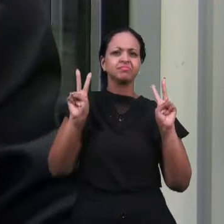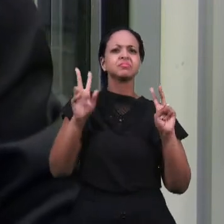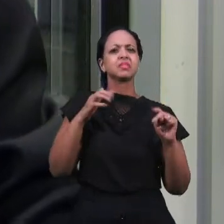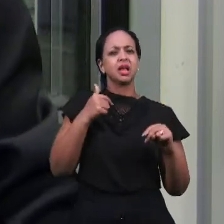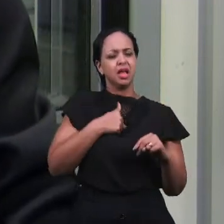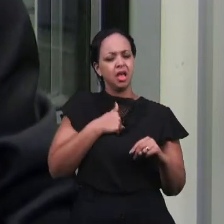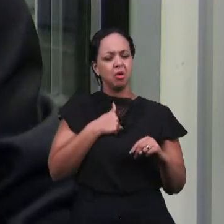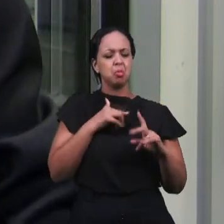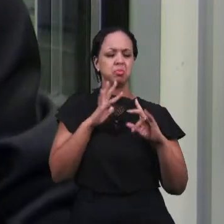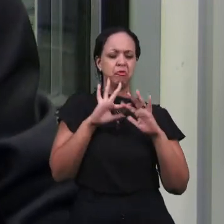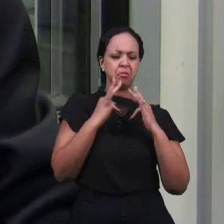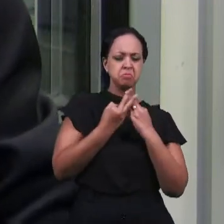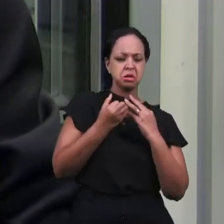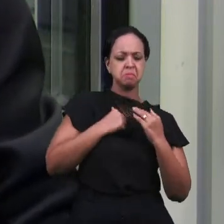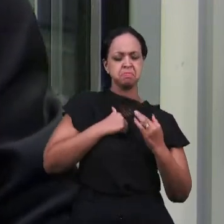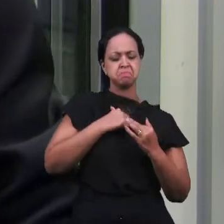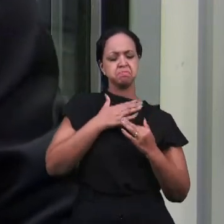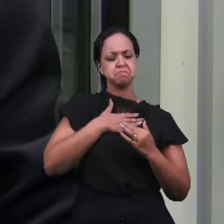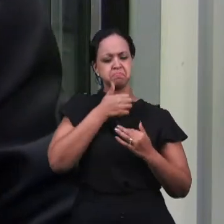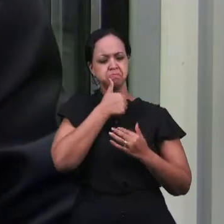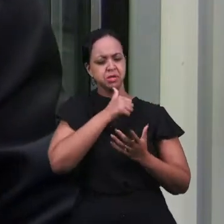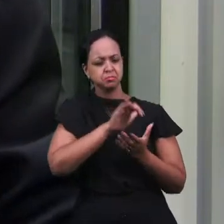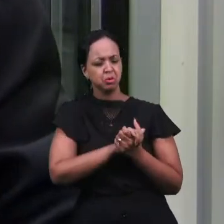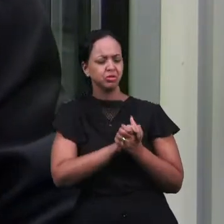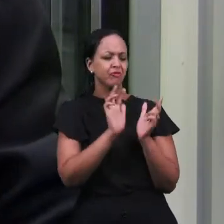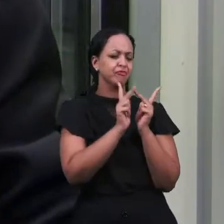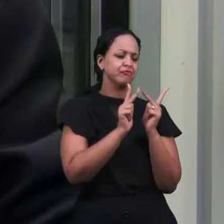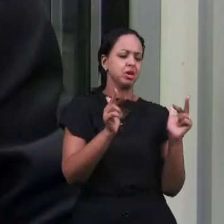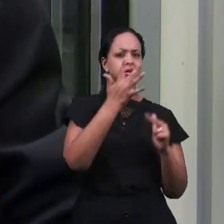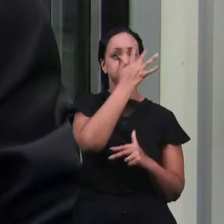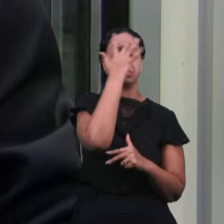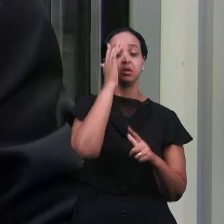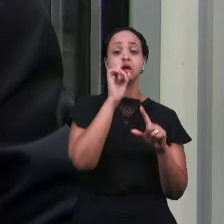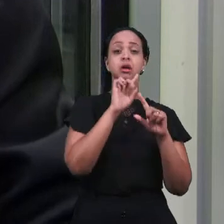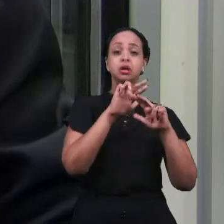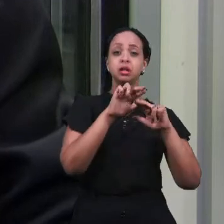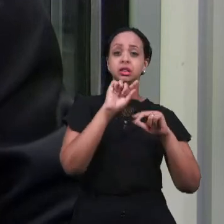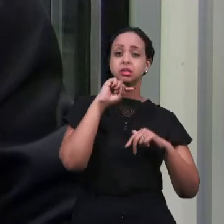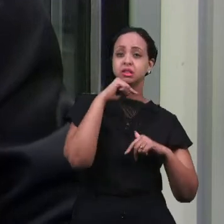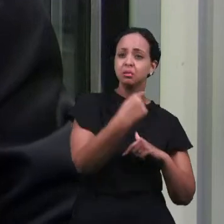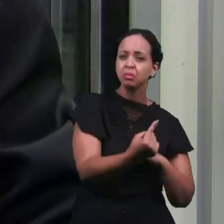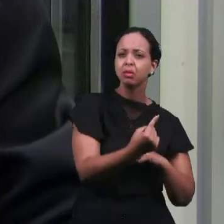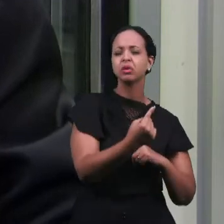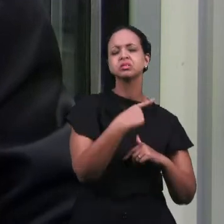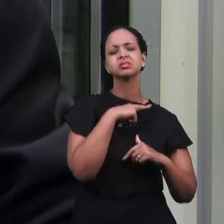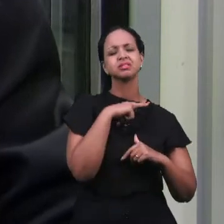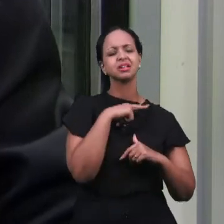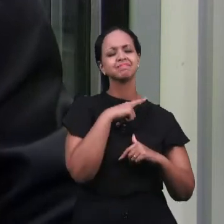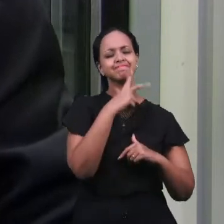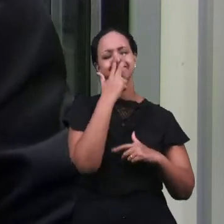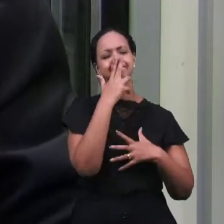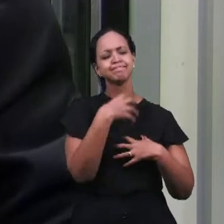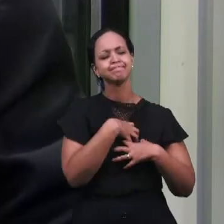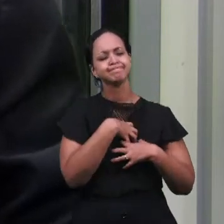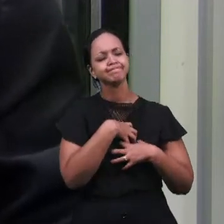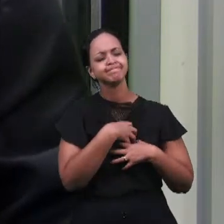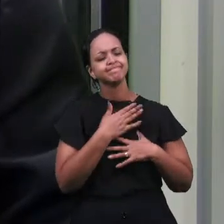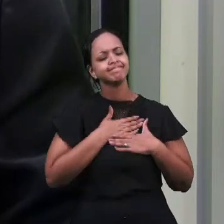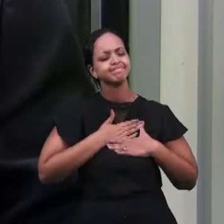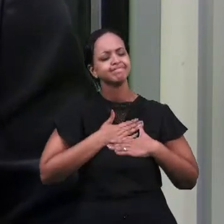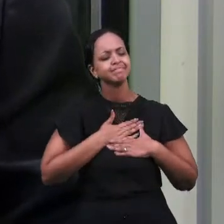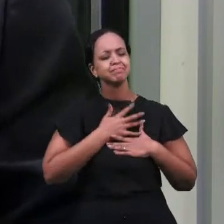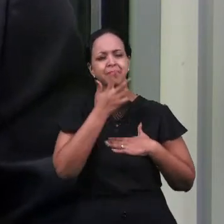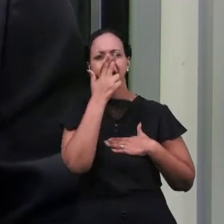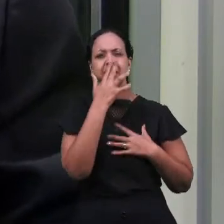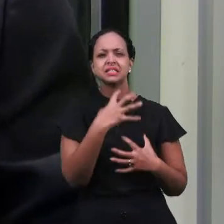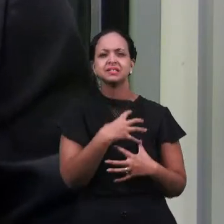minha família, por várias pessoas. E aquilo ali foi trazendo para nós um